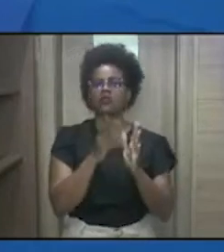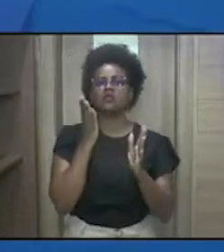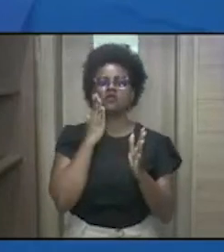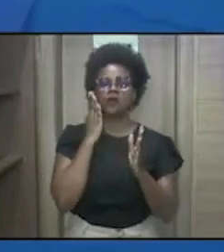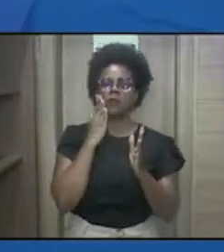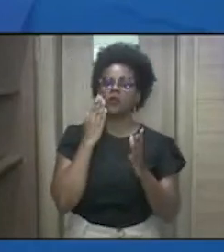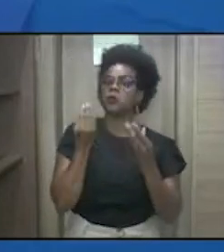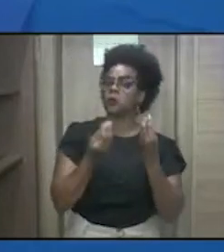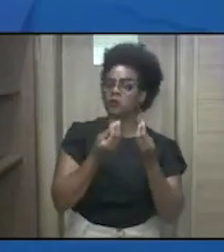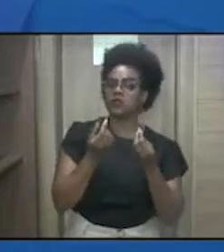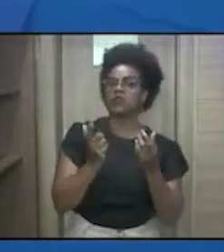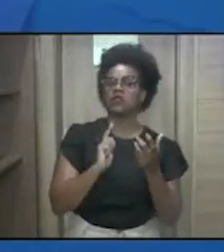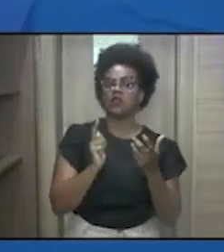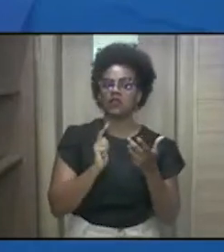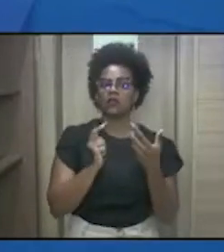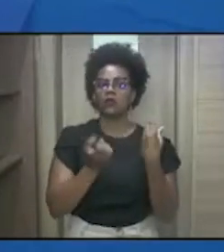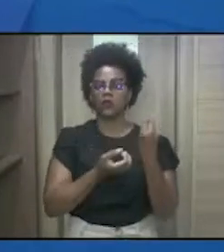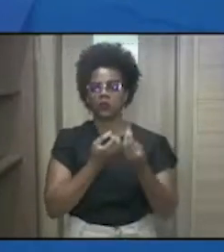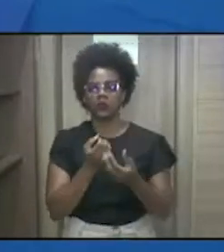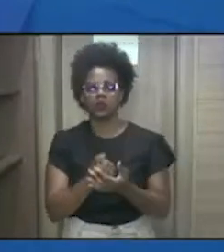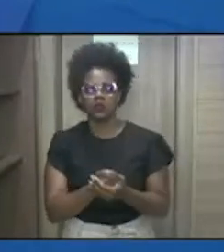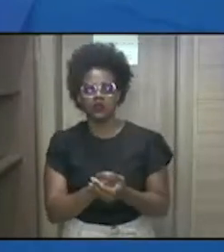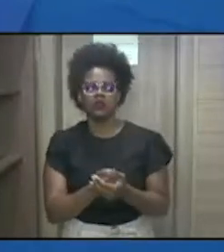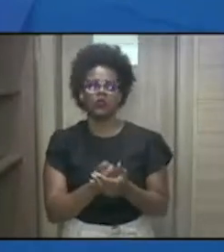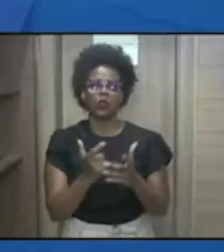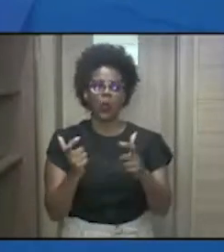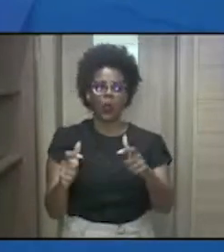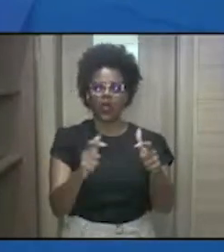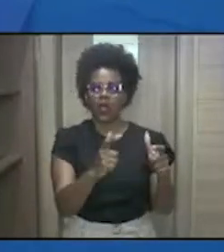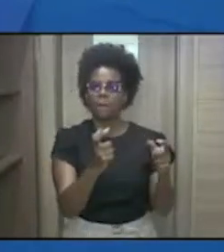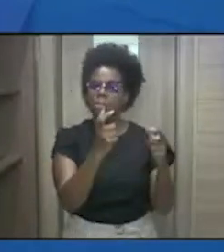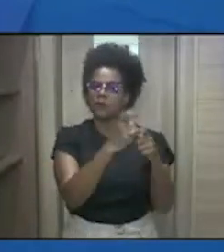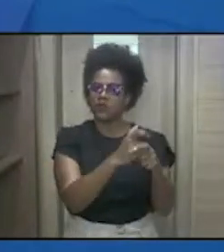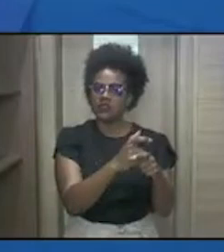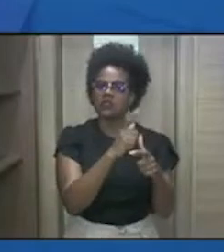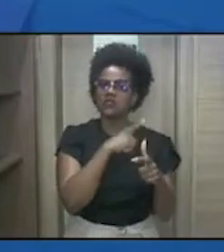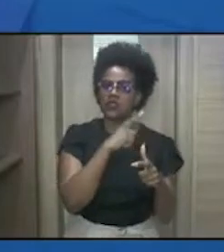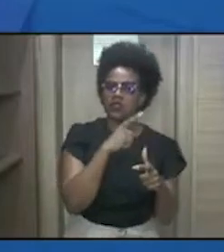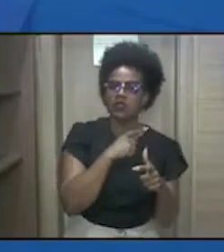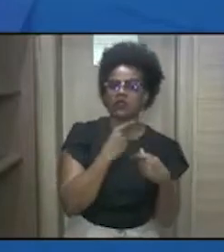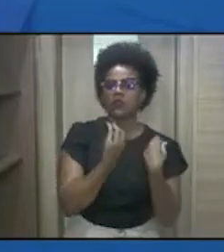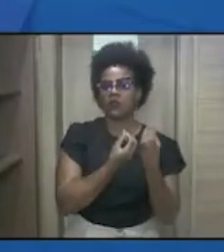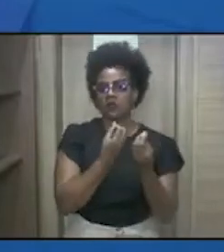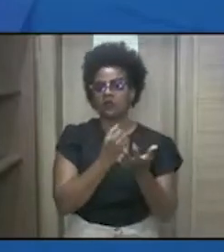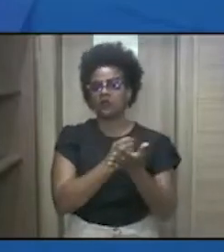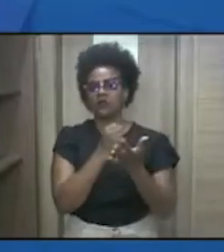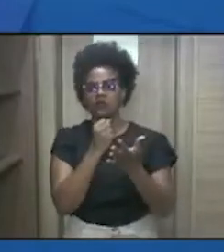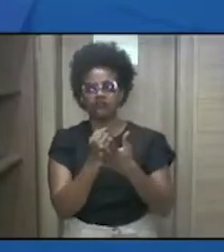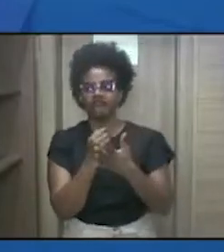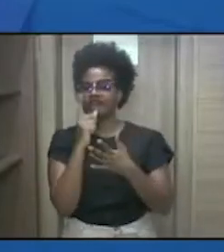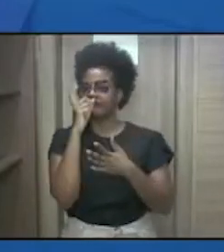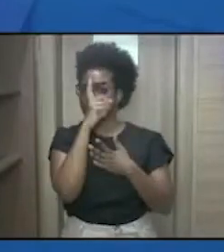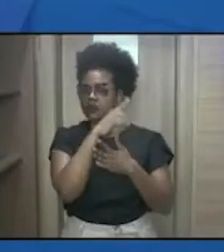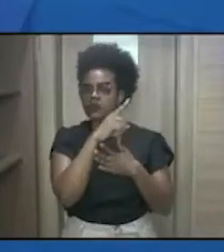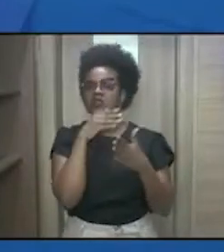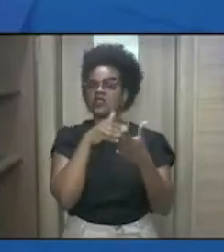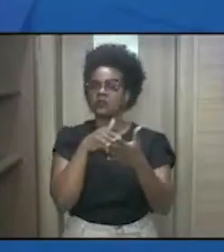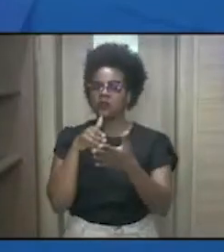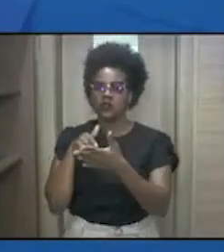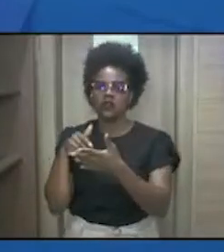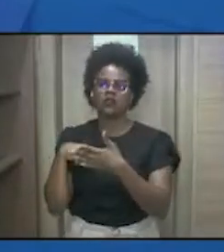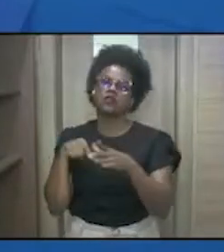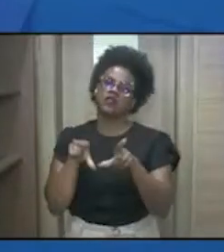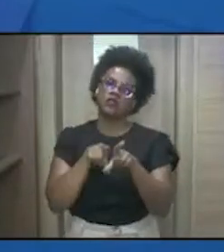protesistas, mas você tem nos pequenos municípios, são generalistas, contratos precários, muito limitado acesso